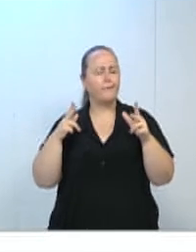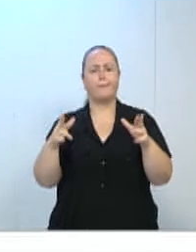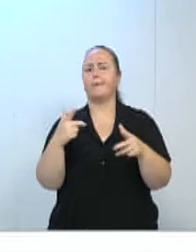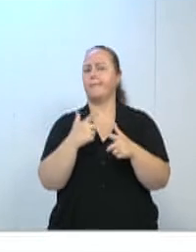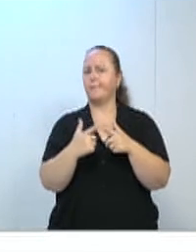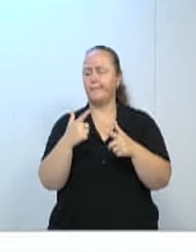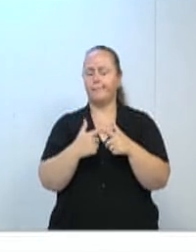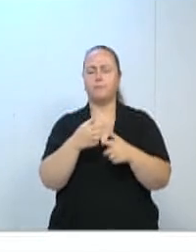mesma situação todos os dias